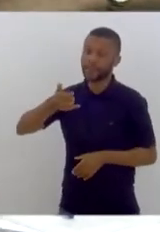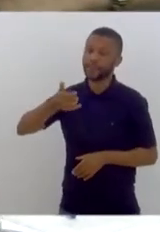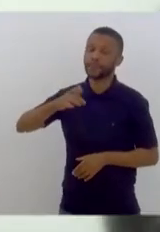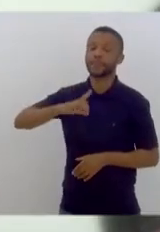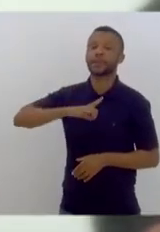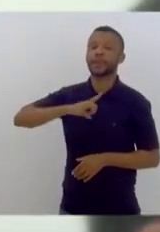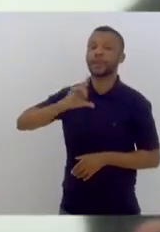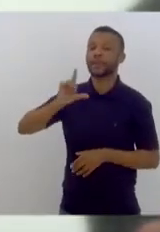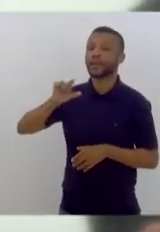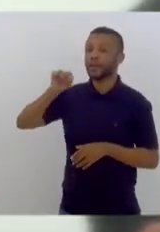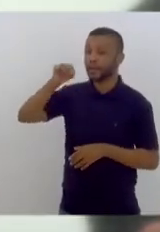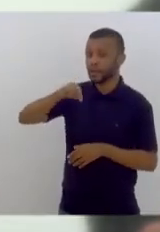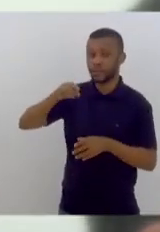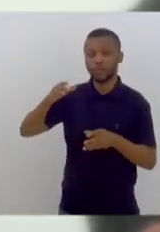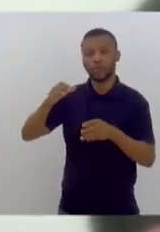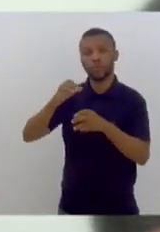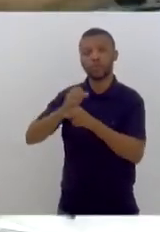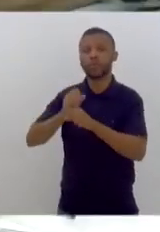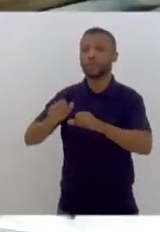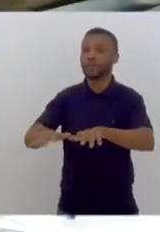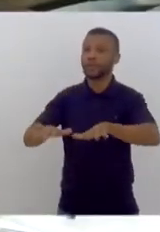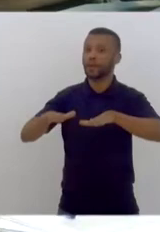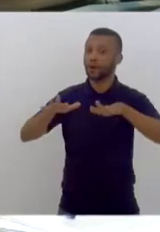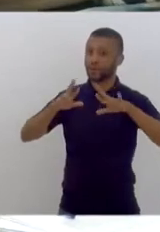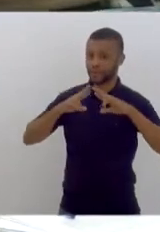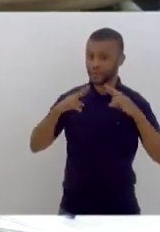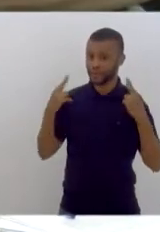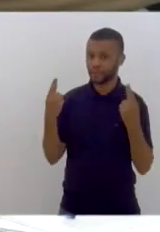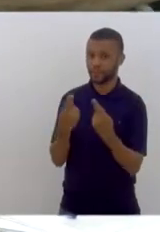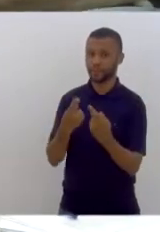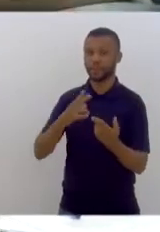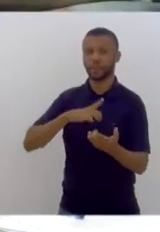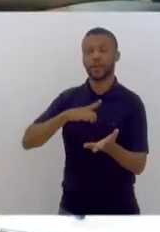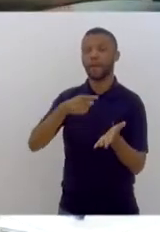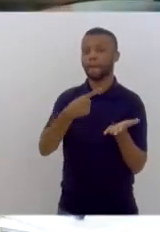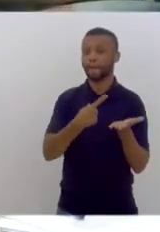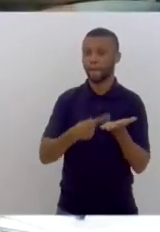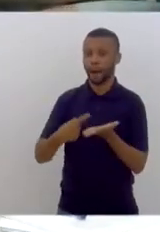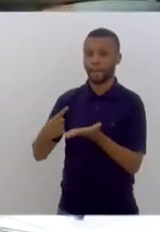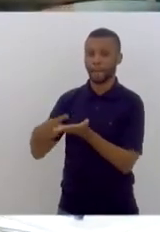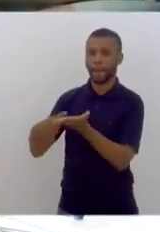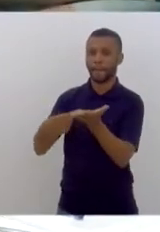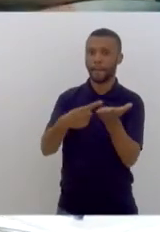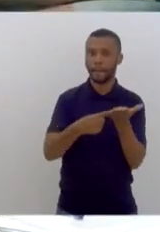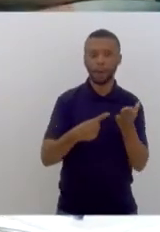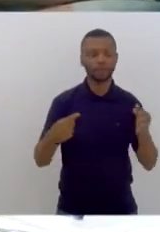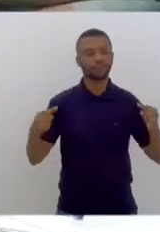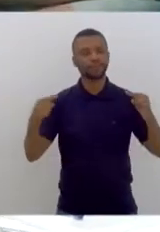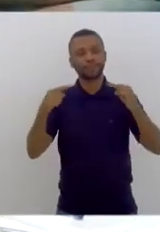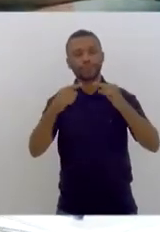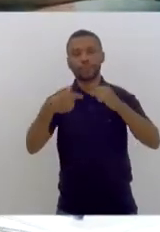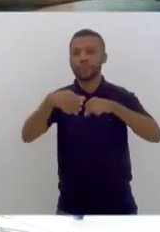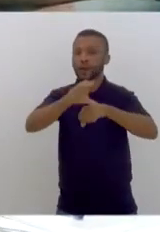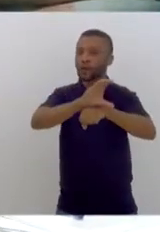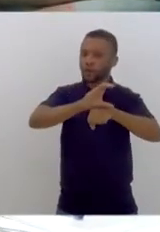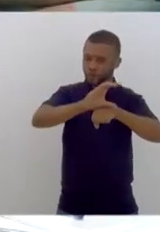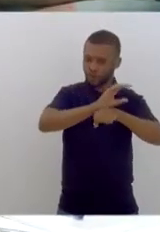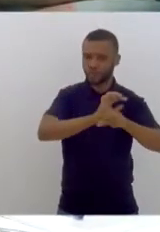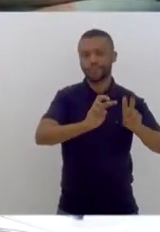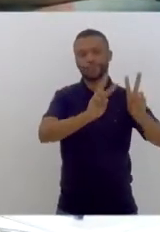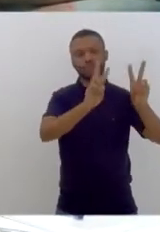audiência pública, um consenso para dar constitucionalidade à